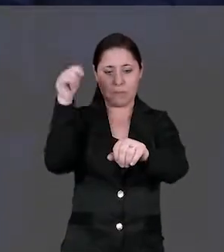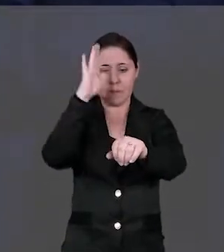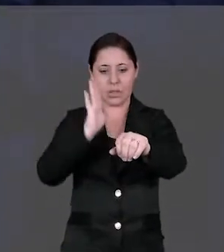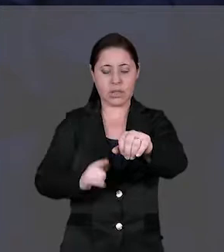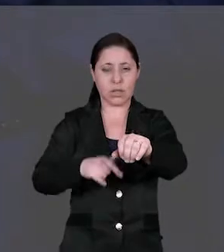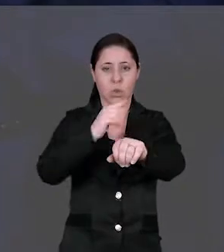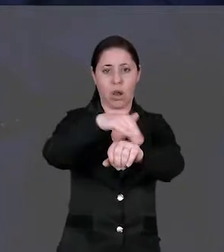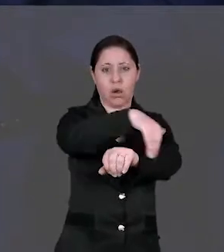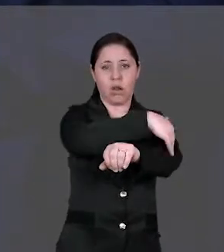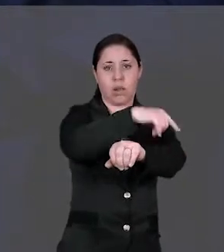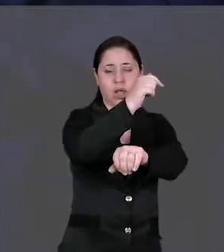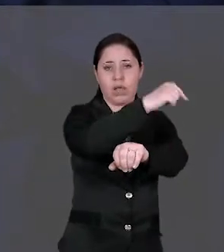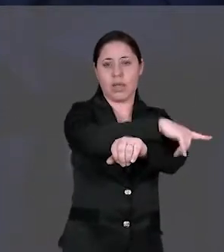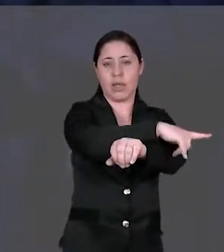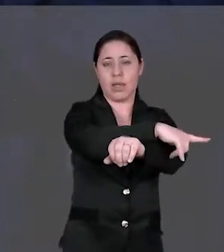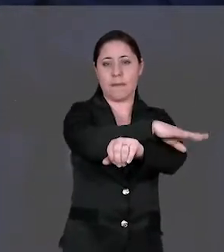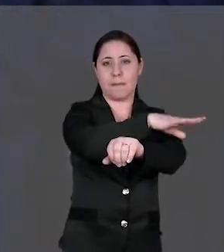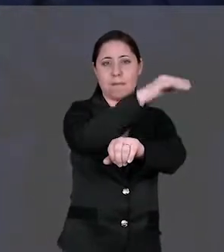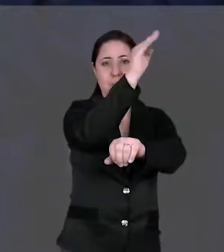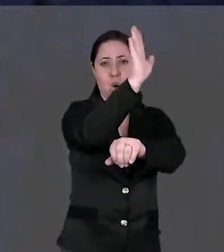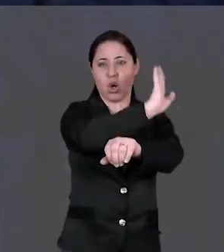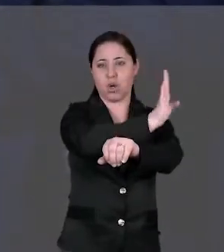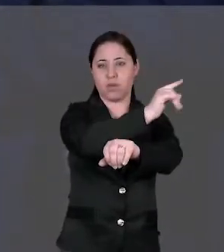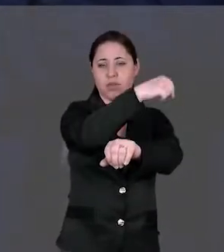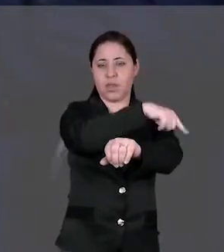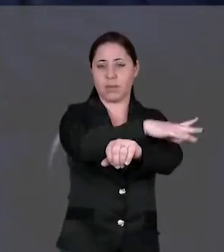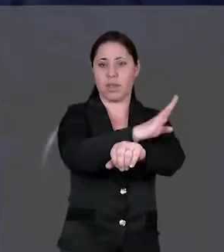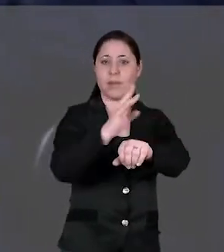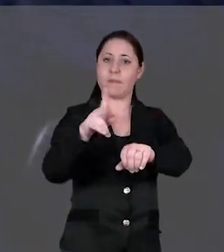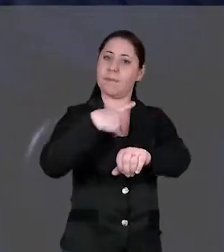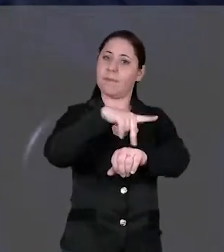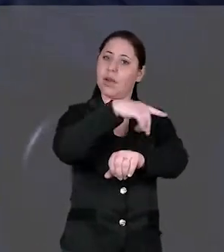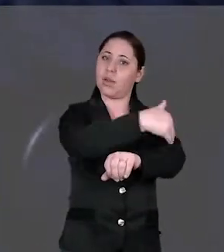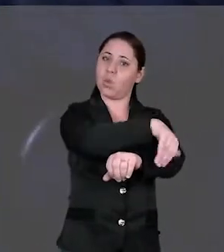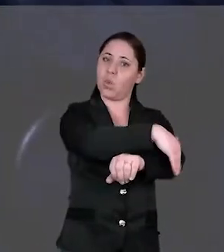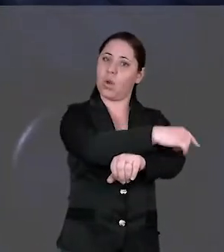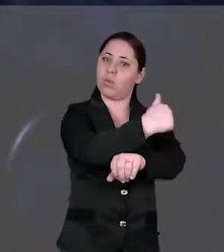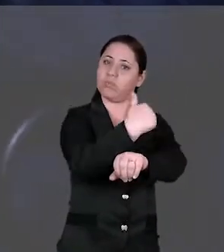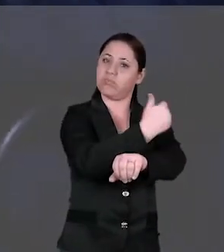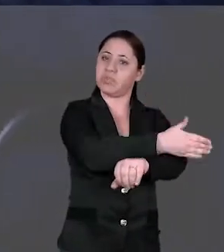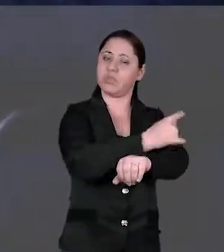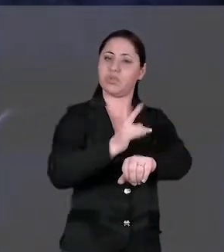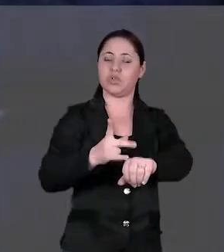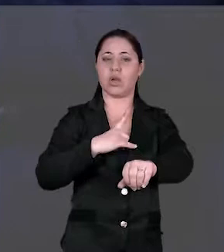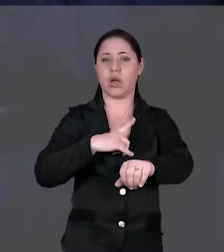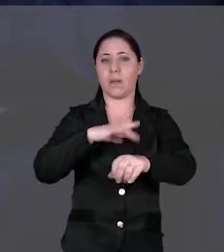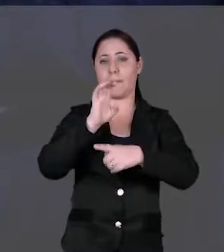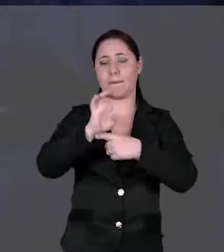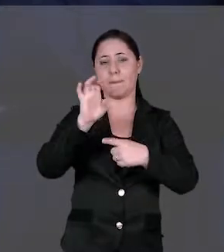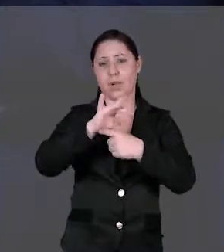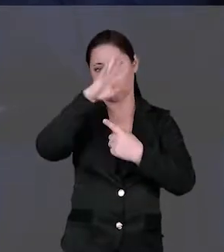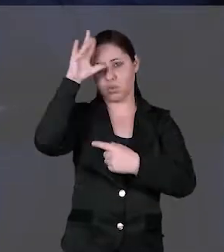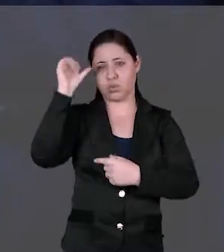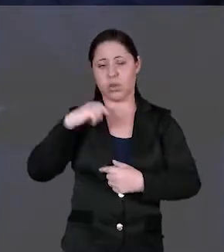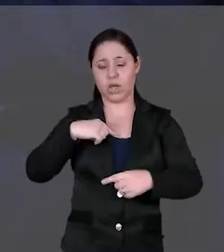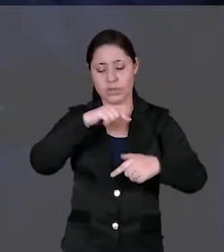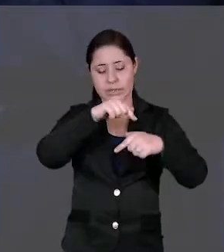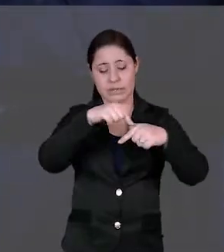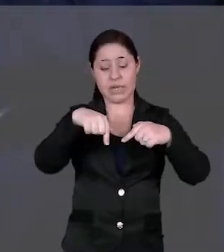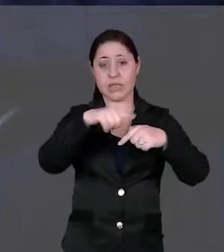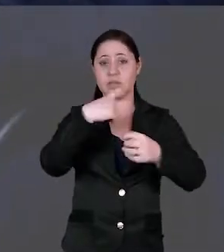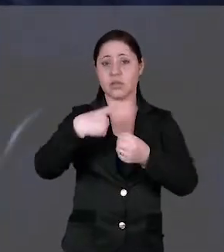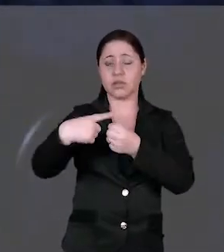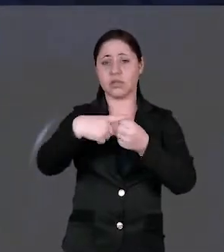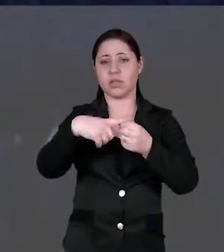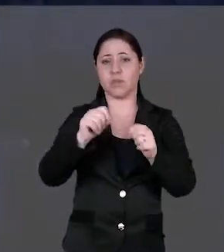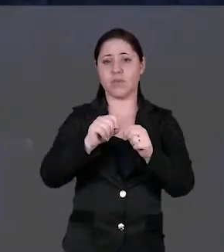já estamos bem avançados com a questão das cidades gêmeas, que são as cidades que fazem fronteira seca. Atravessou uma rua, você está no